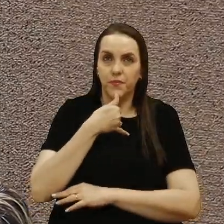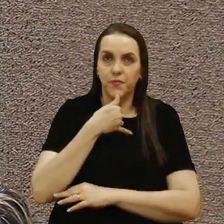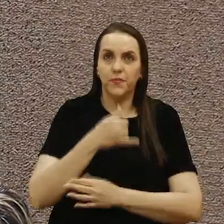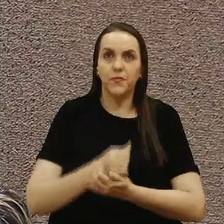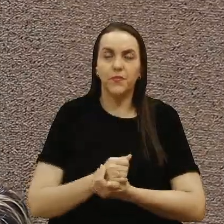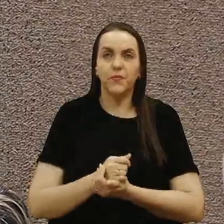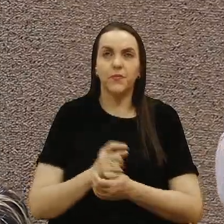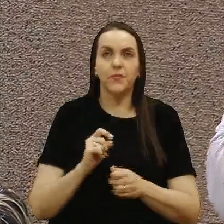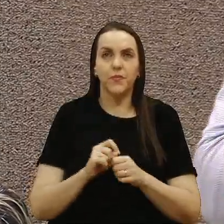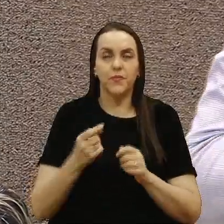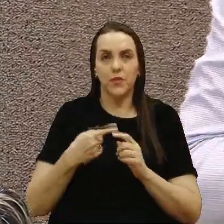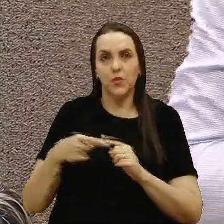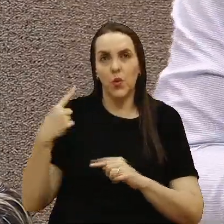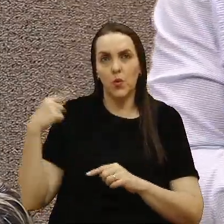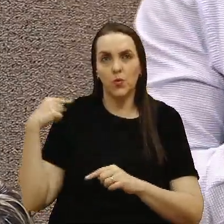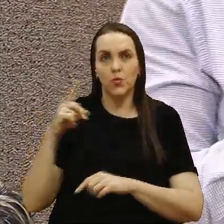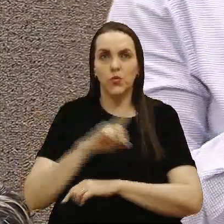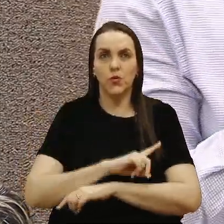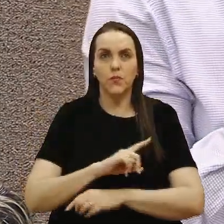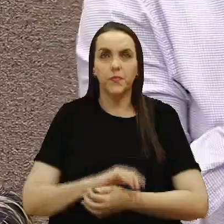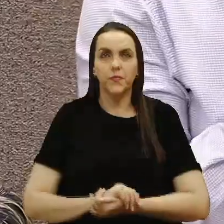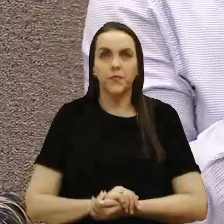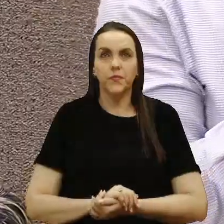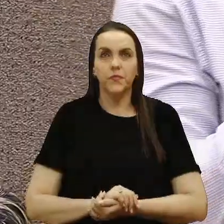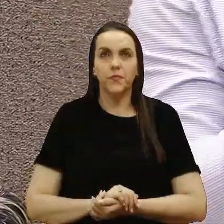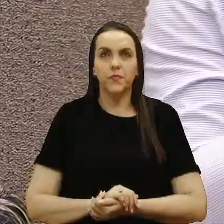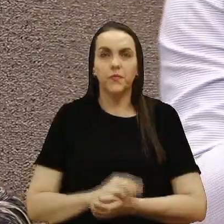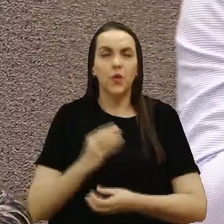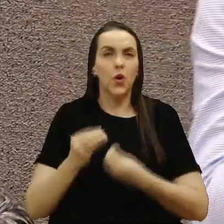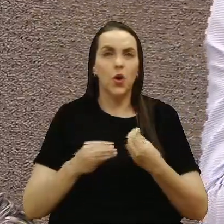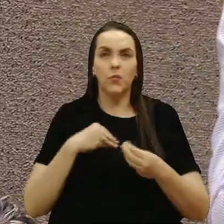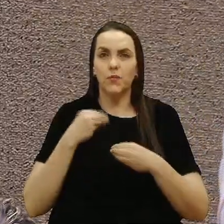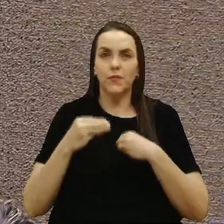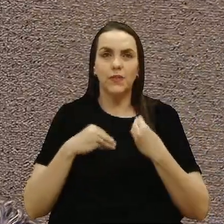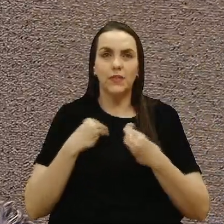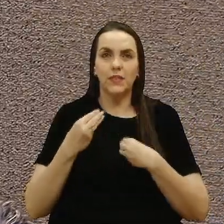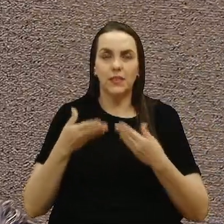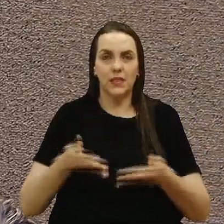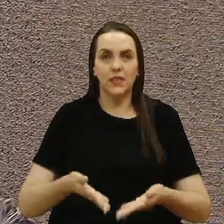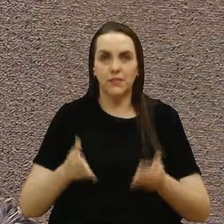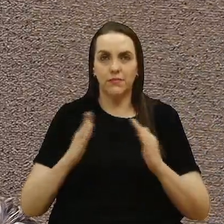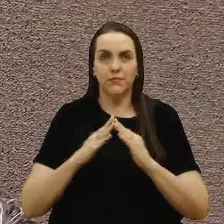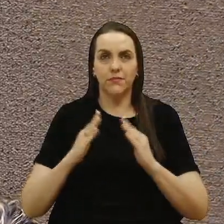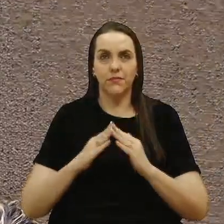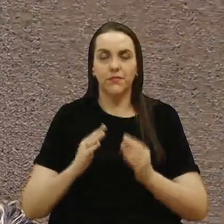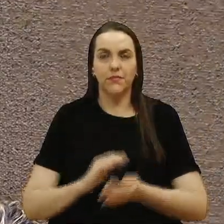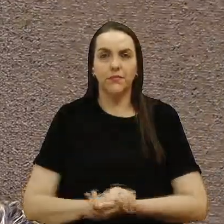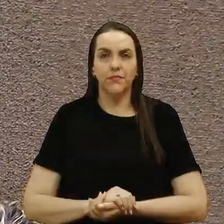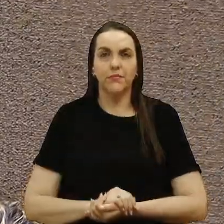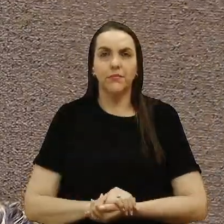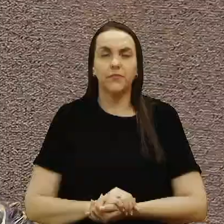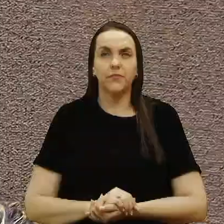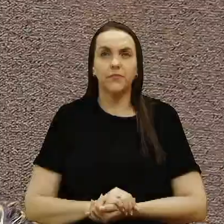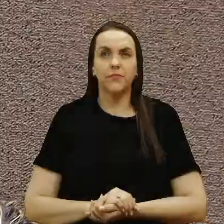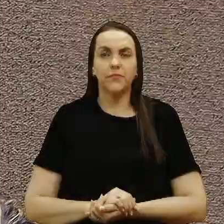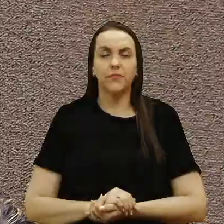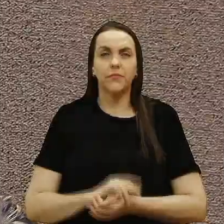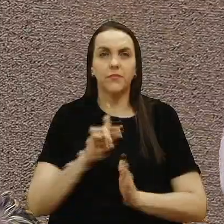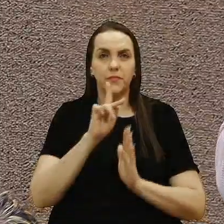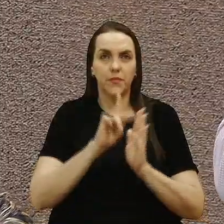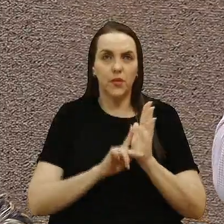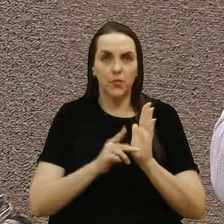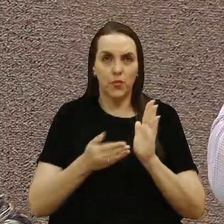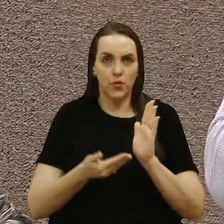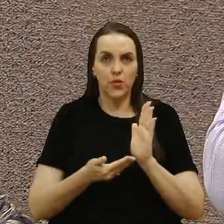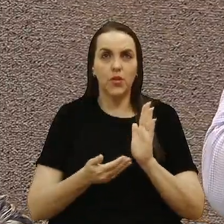fiz outro dia, né? De como é que eu me sinto muitas vezes aqui nessa casa, diante de um projeto como